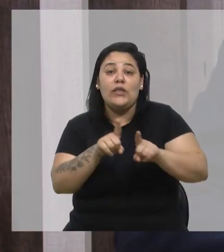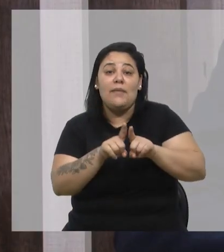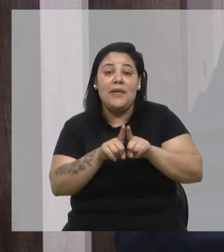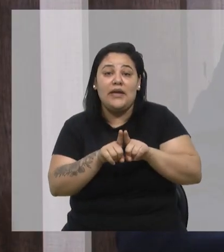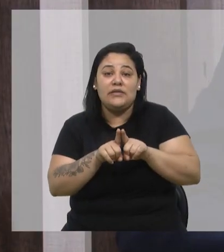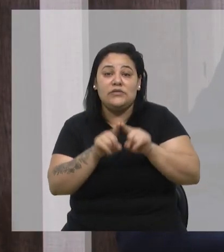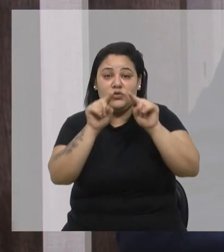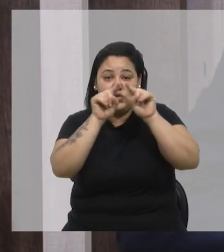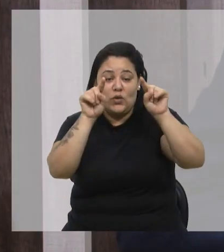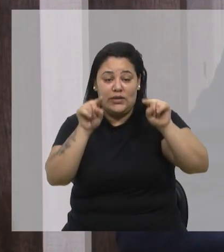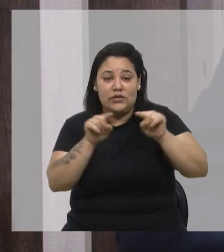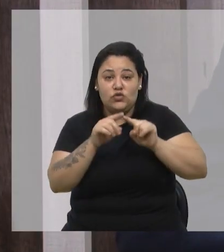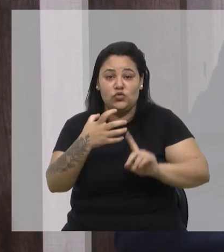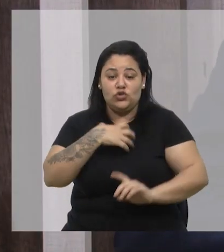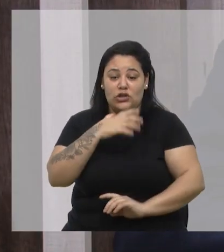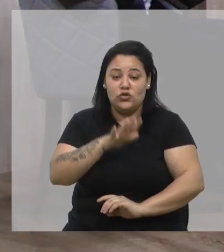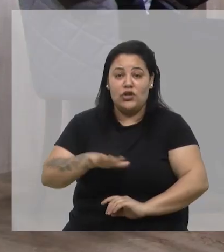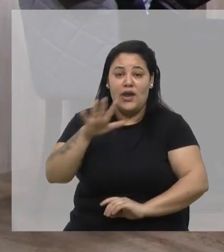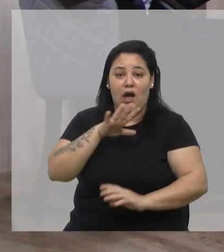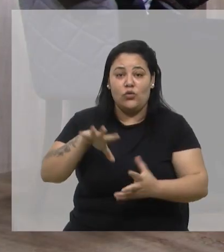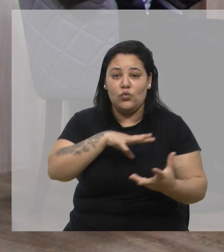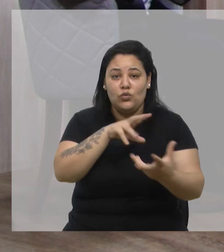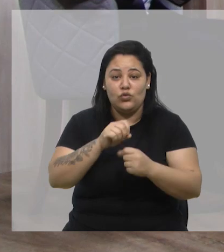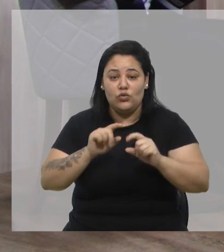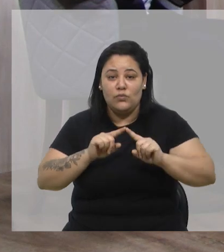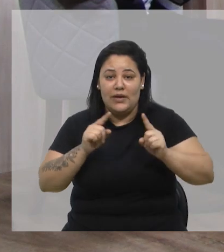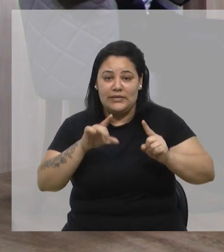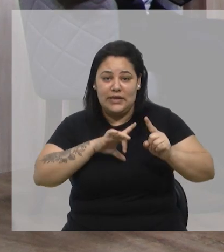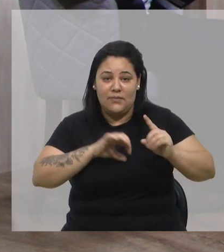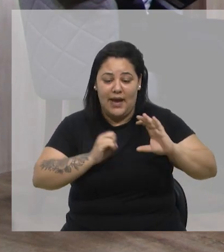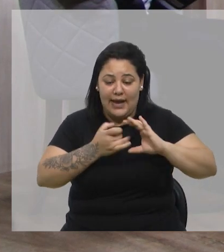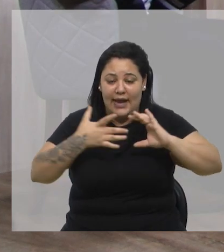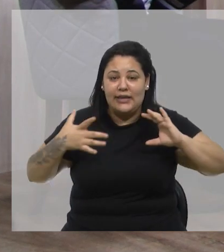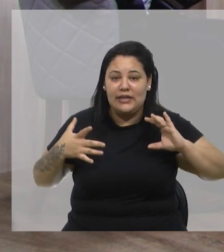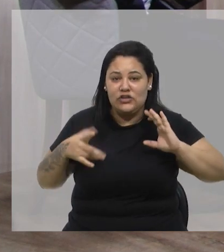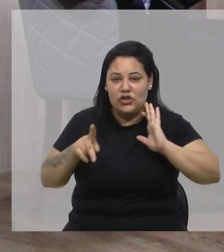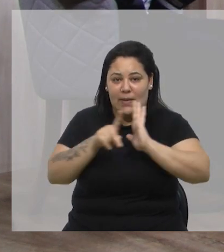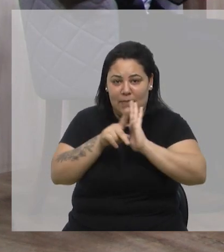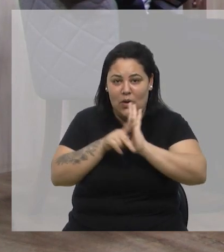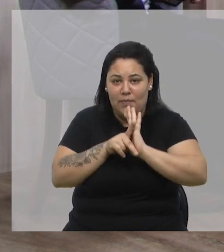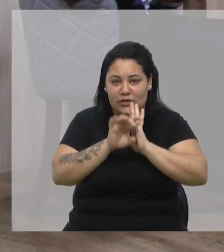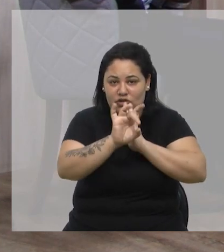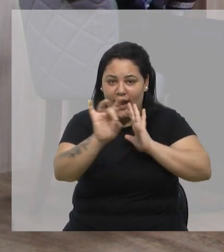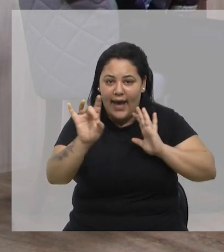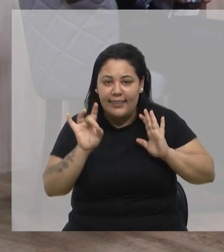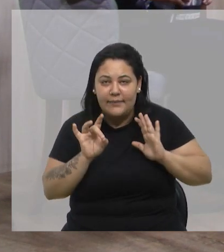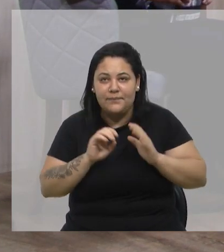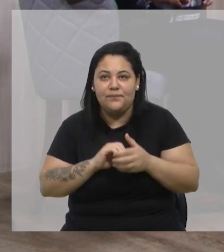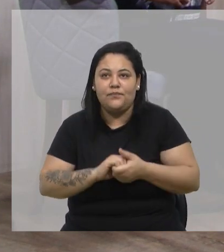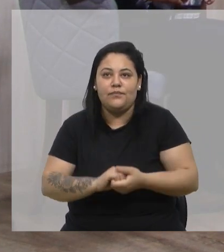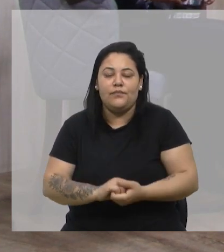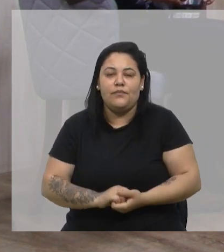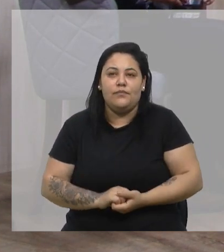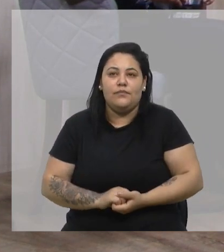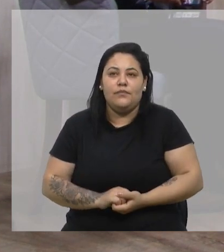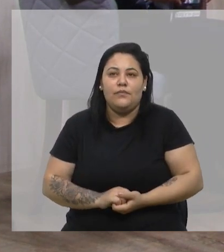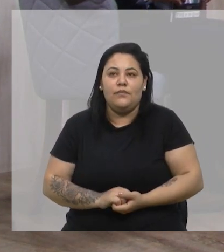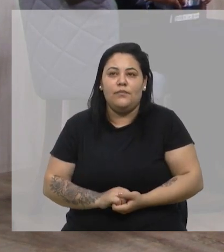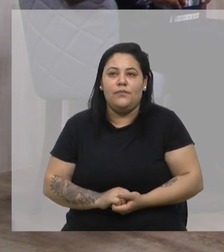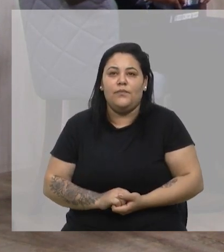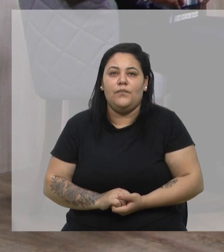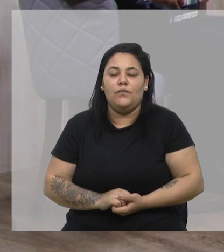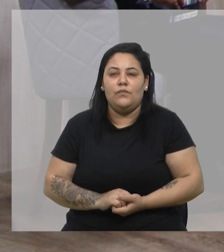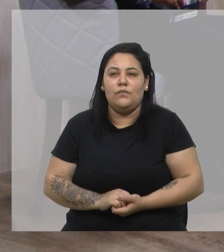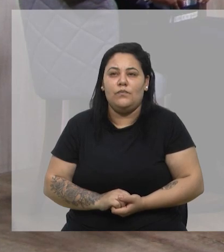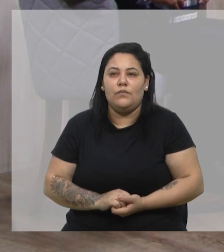tu falaste dos quadrinhos de um modo geral pelo mundo, mas aí uma caracterização de traçado de vocês. Sim. Tu quer falar do espelho? Daí eu falo